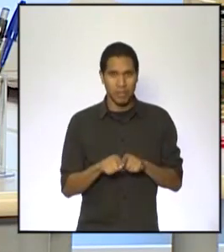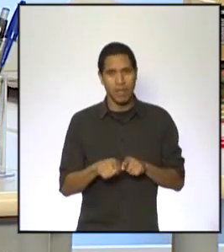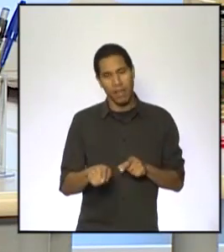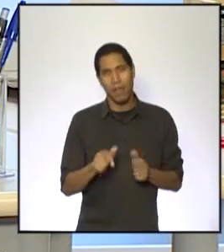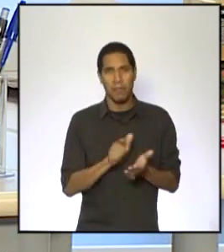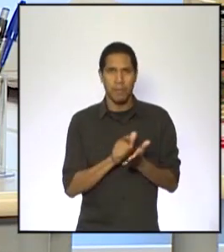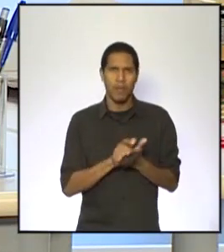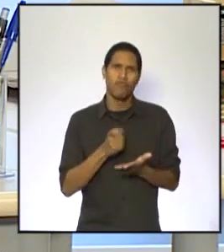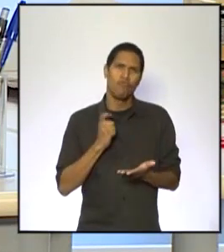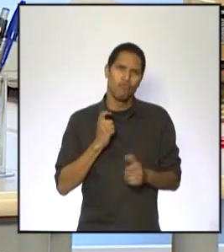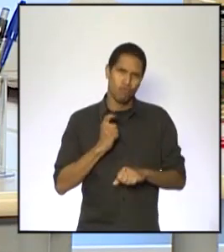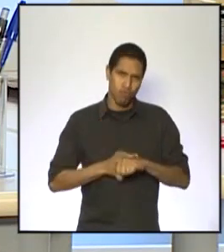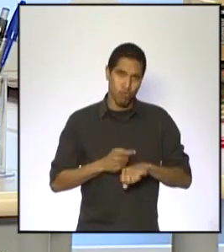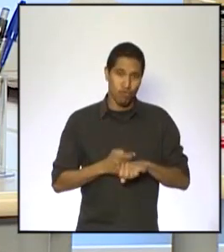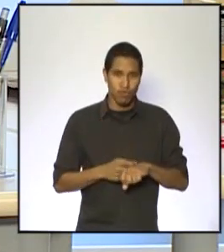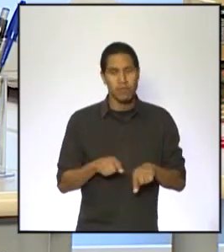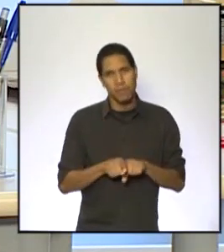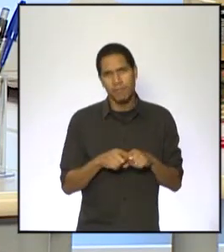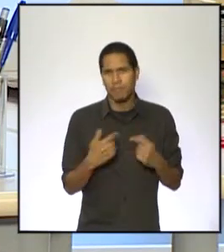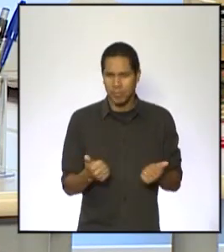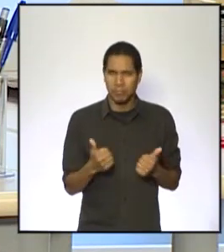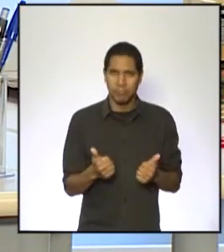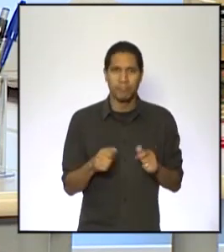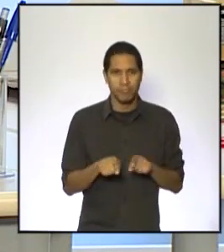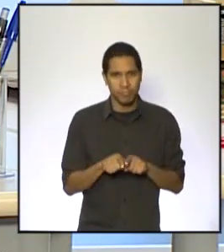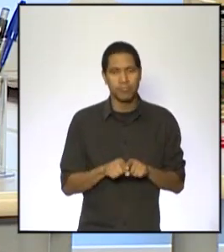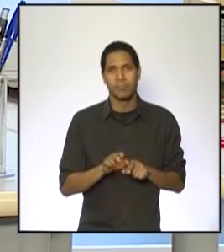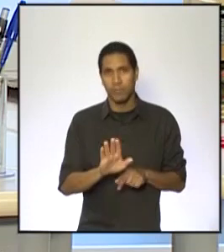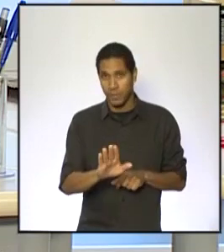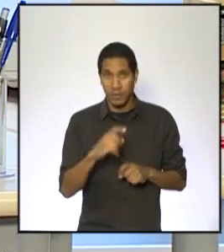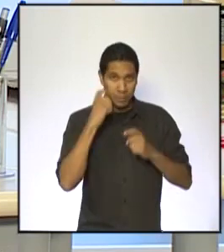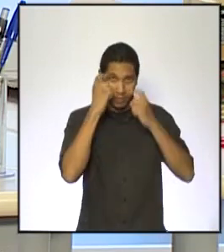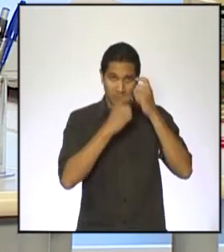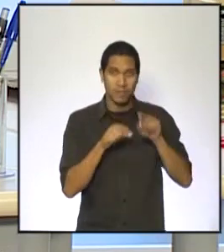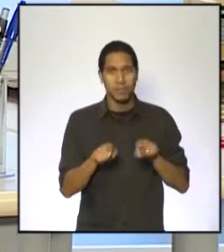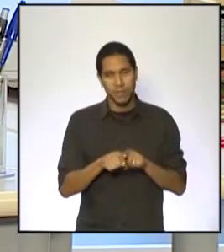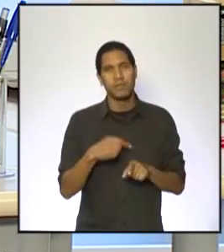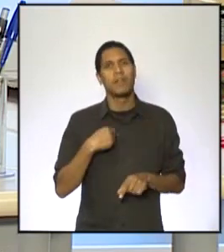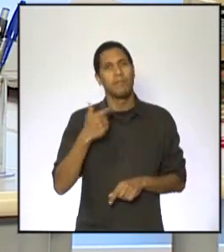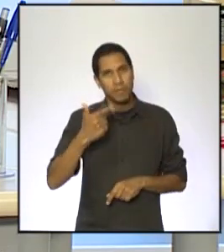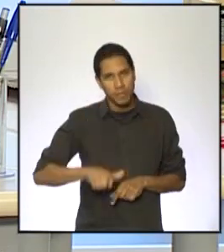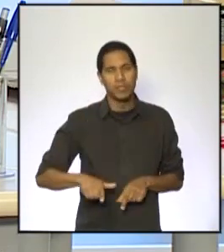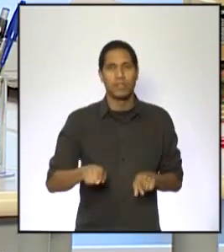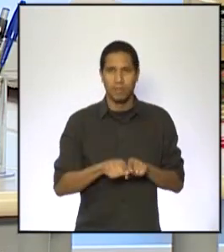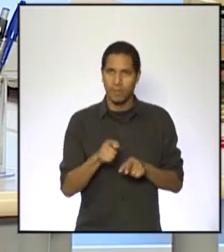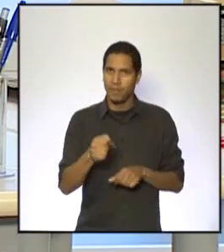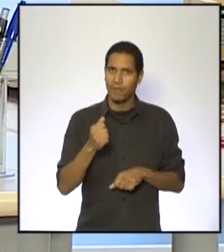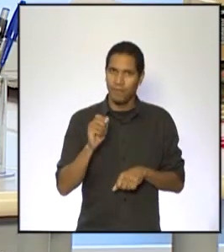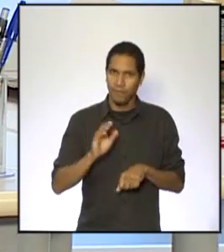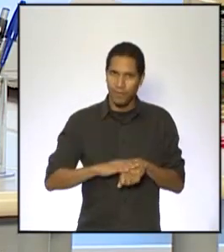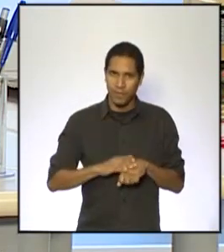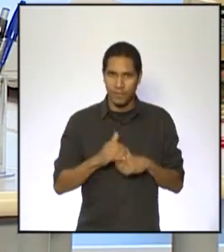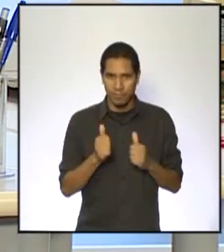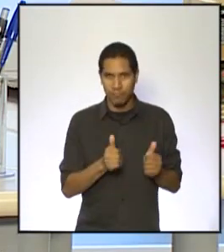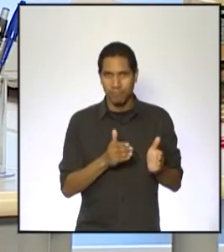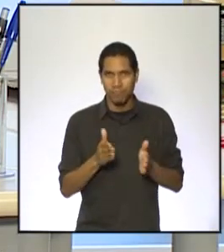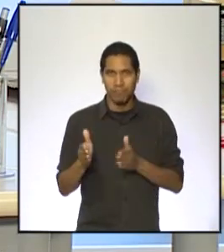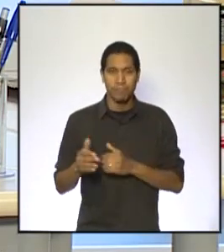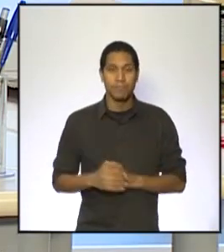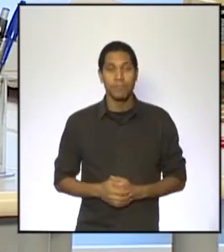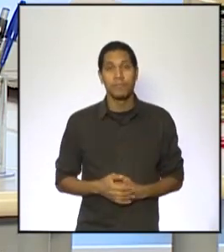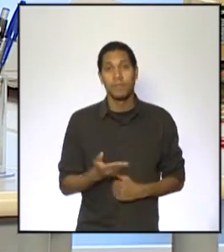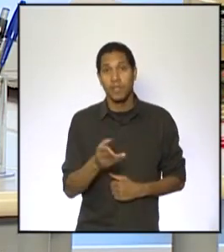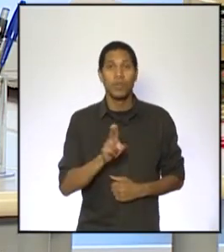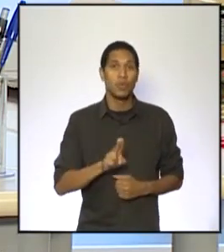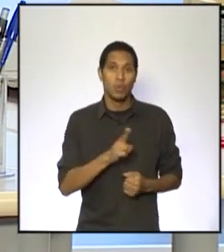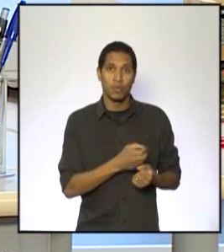preocupados, porque nós vamos reproduzir, então, esse passo a passo, para que fique da melhor maneira possível, para que você possa reproduzir. E lembre-se, use o